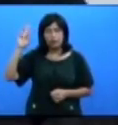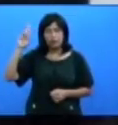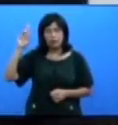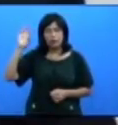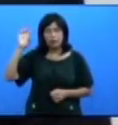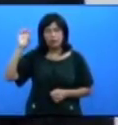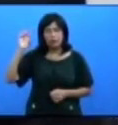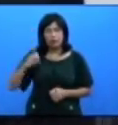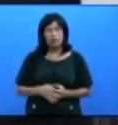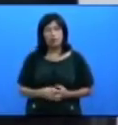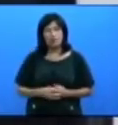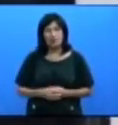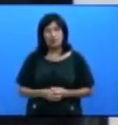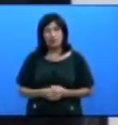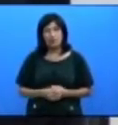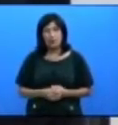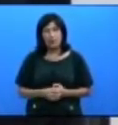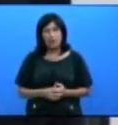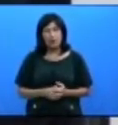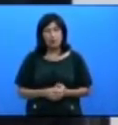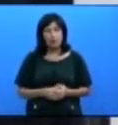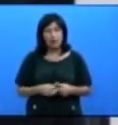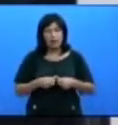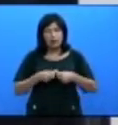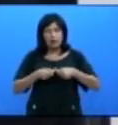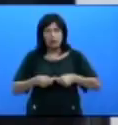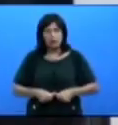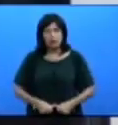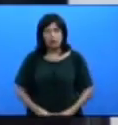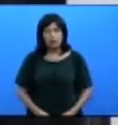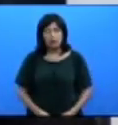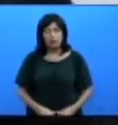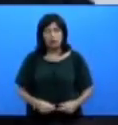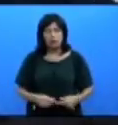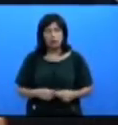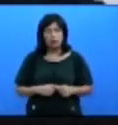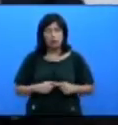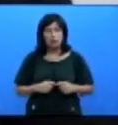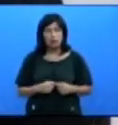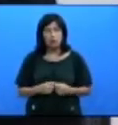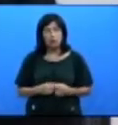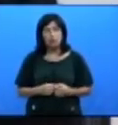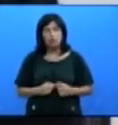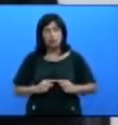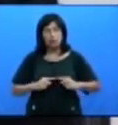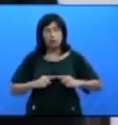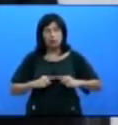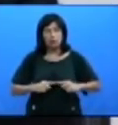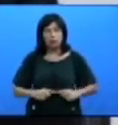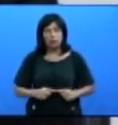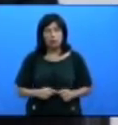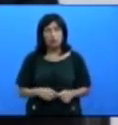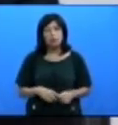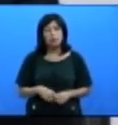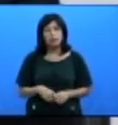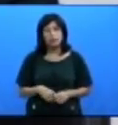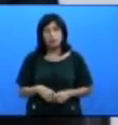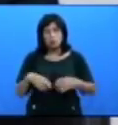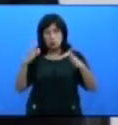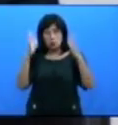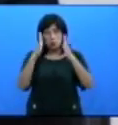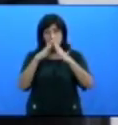colocação. E agora, no dia 14 de novembro, para nossa honra, apesar de morar em Birigui,